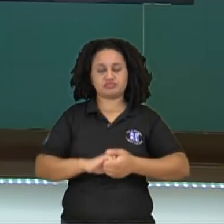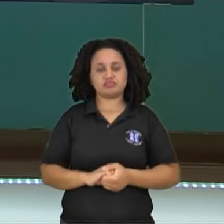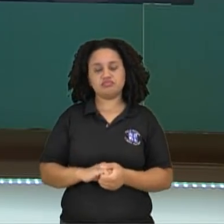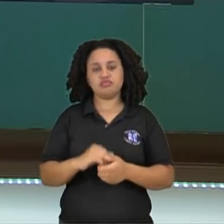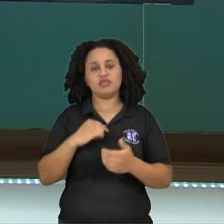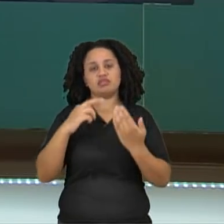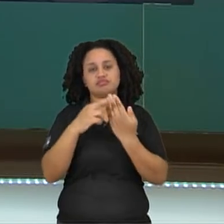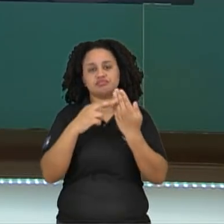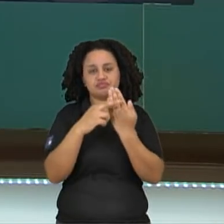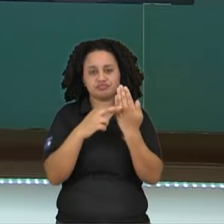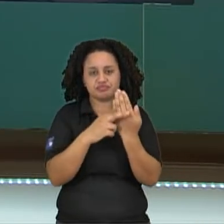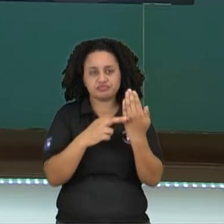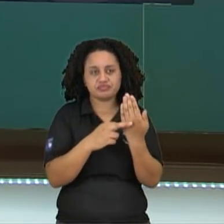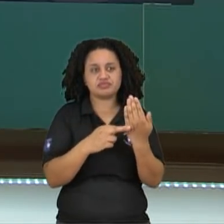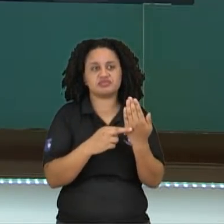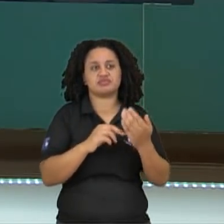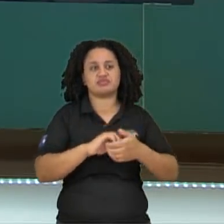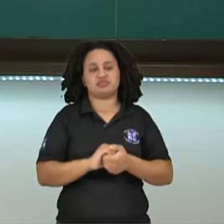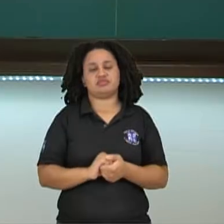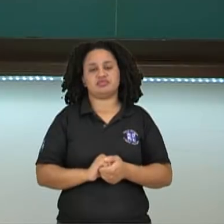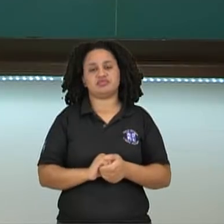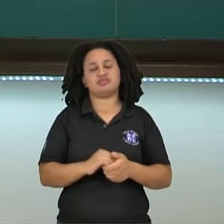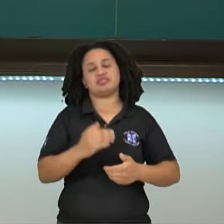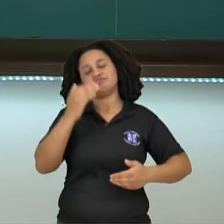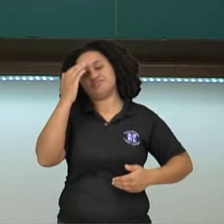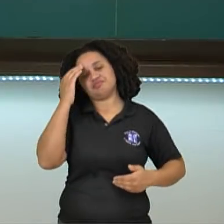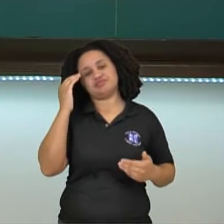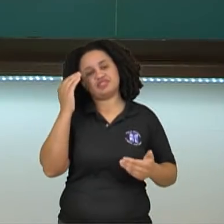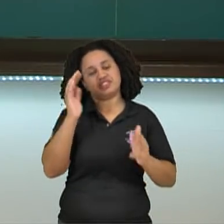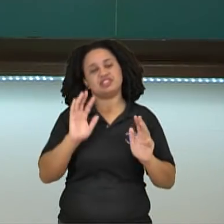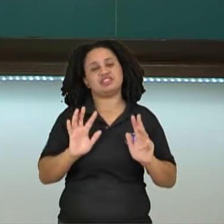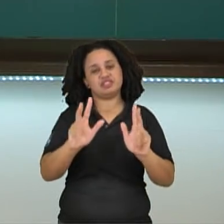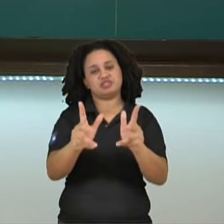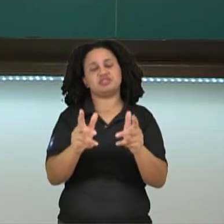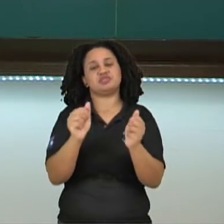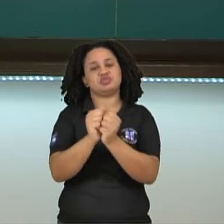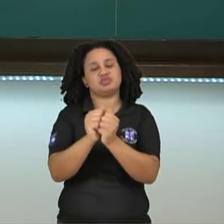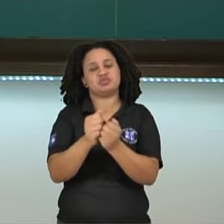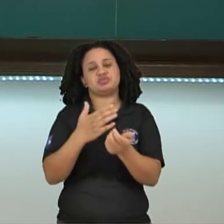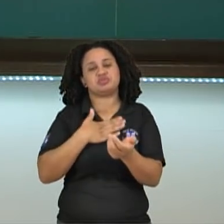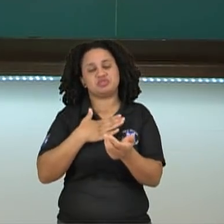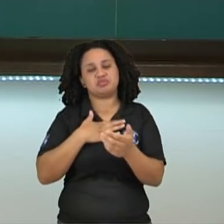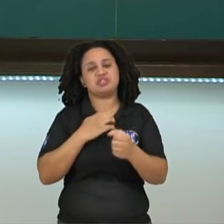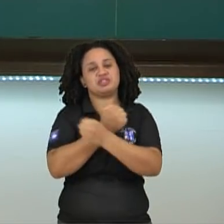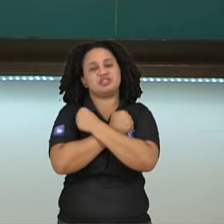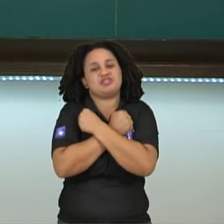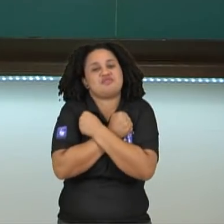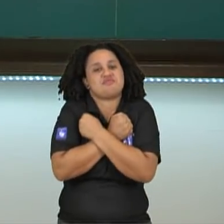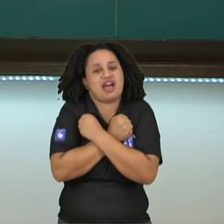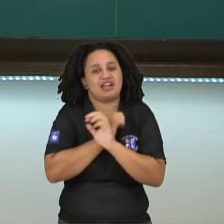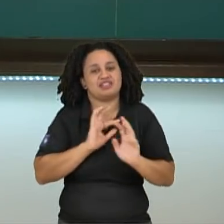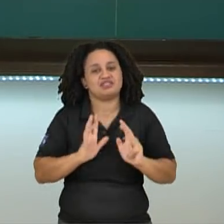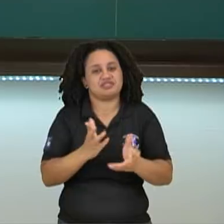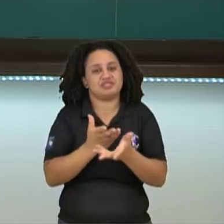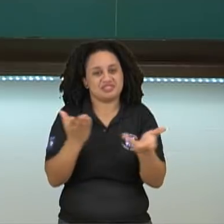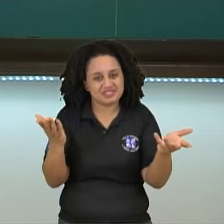imagem que nós temos, a primeira vez que surgiu foi com a pintura de Pedro Américo